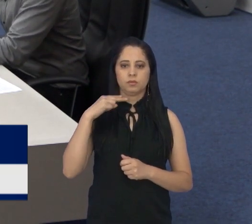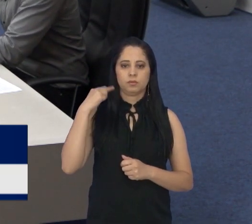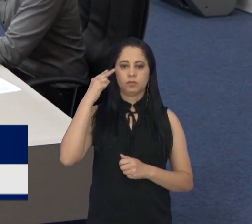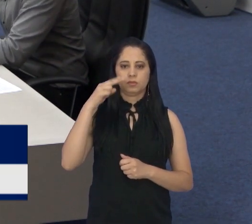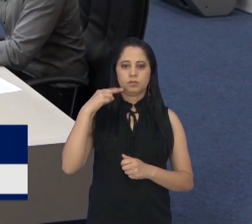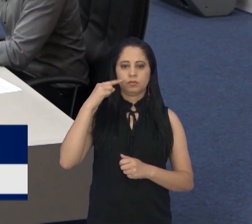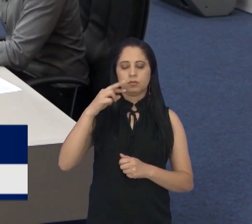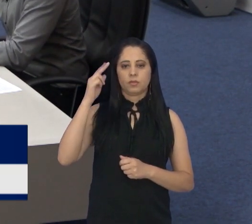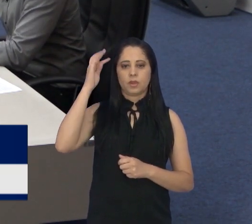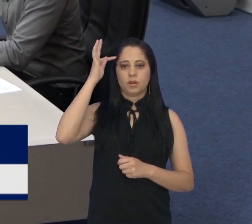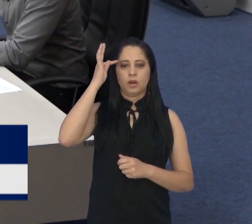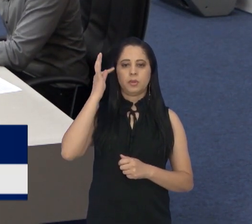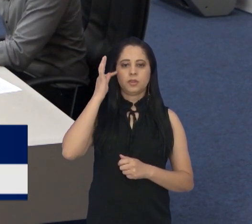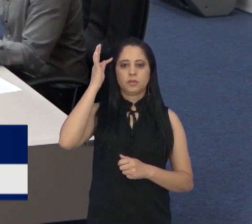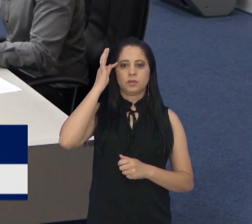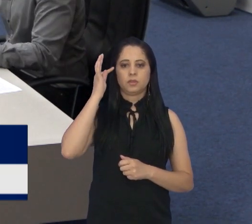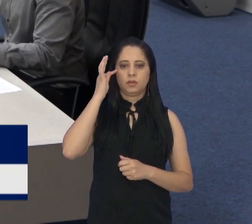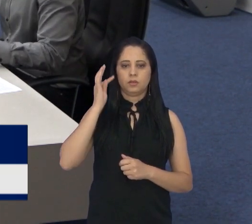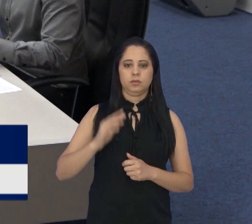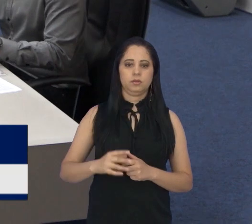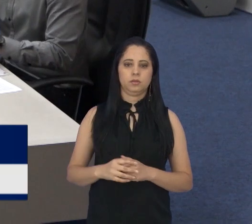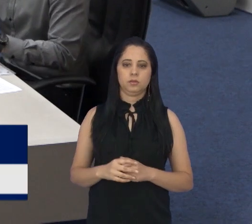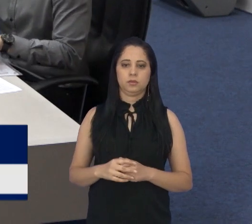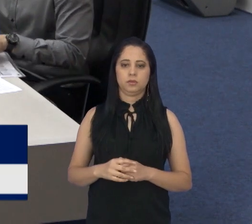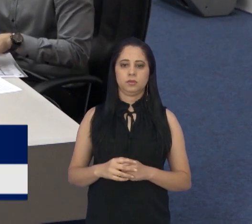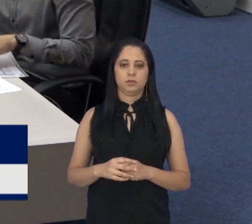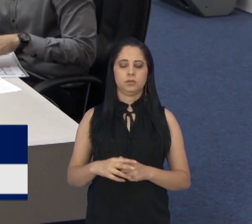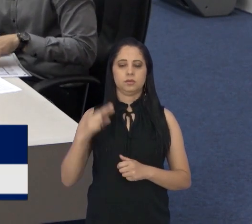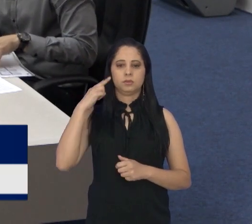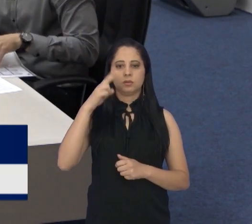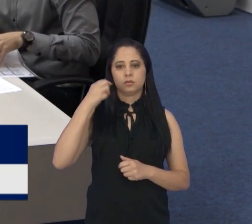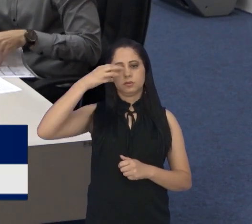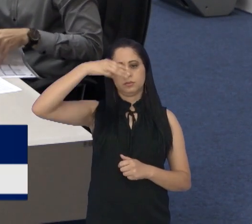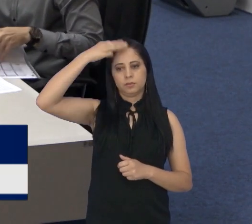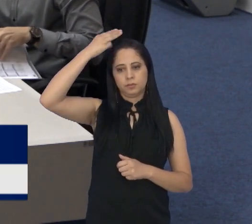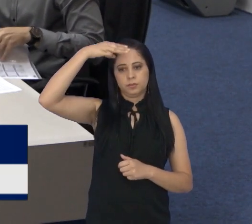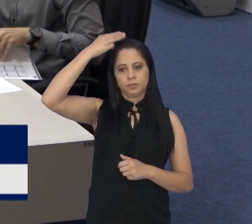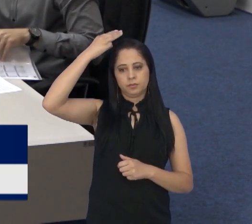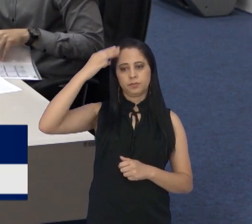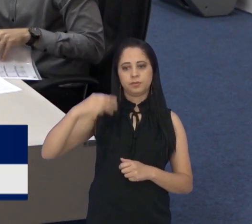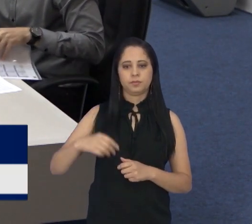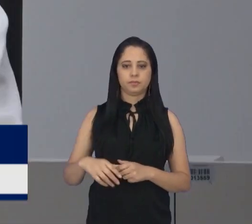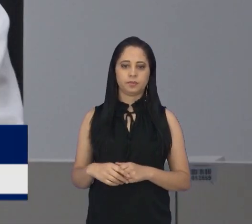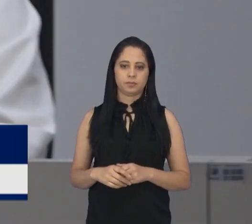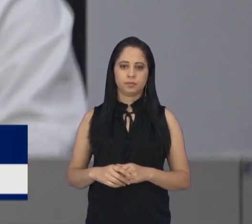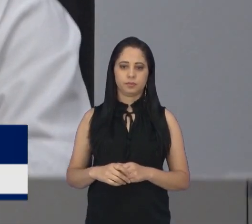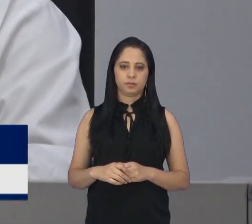vereador Tomás Henrique, vereador Milton Vieira Filho,